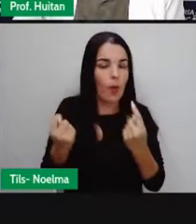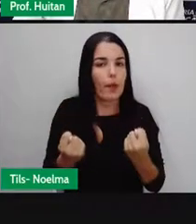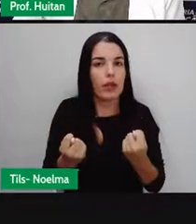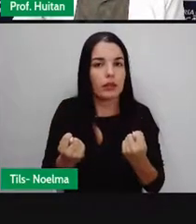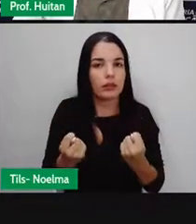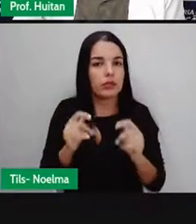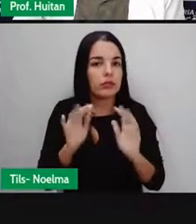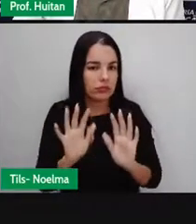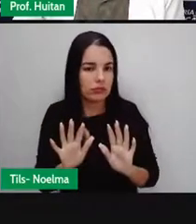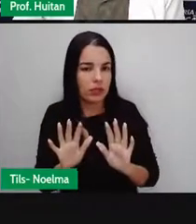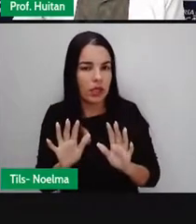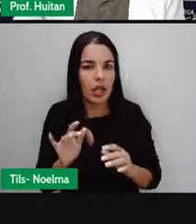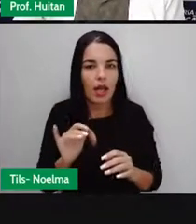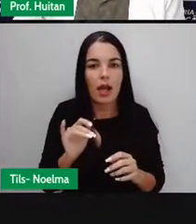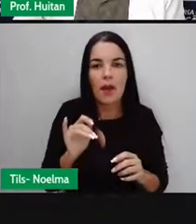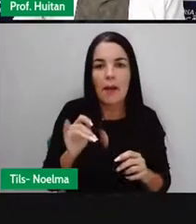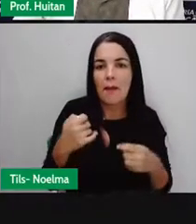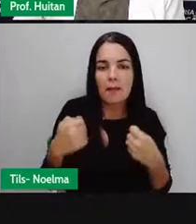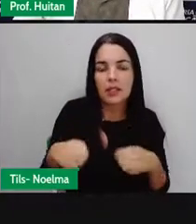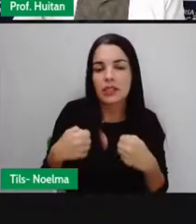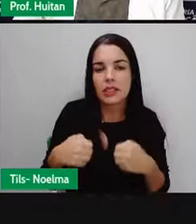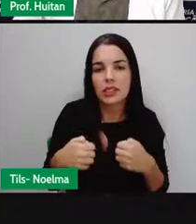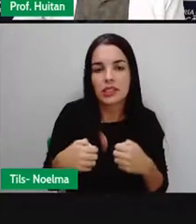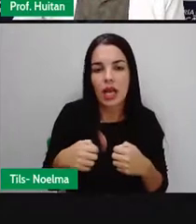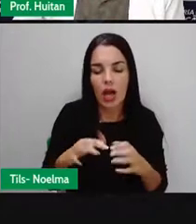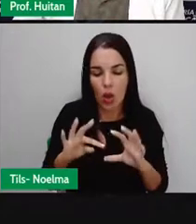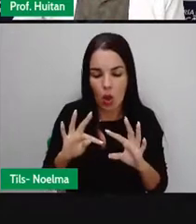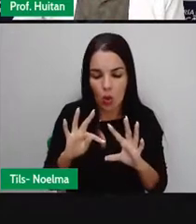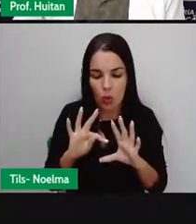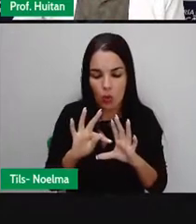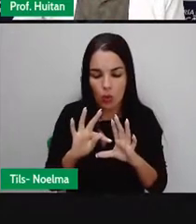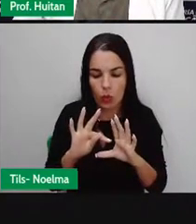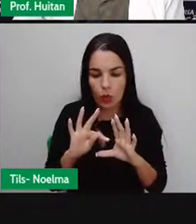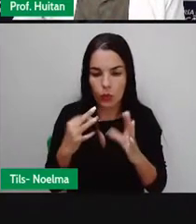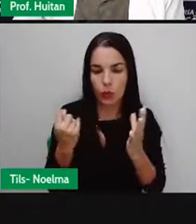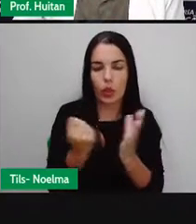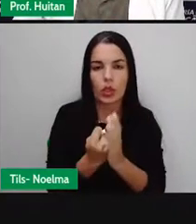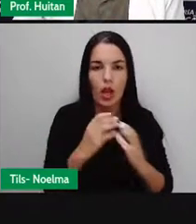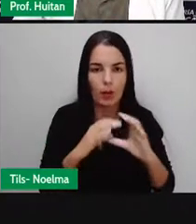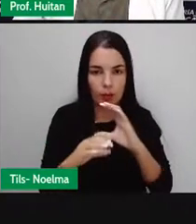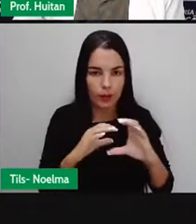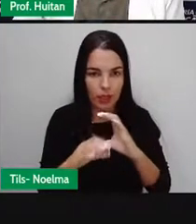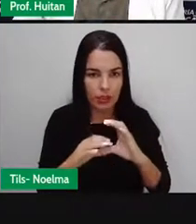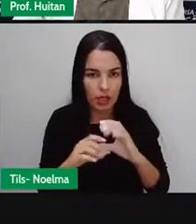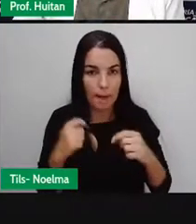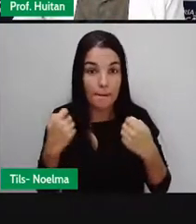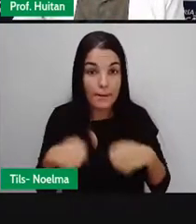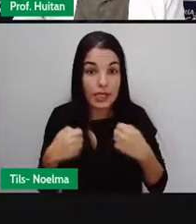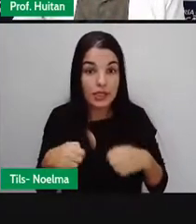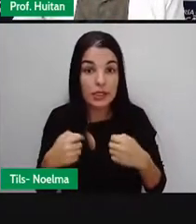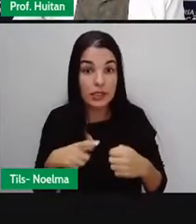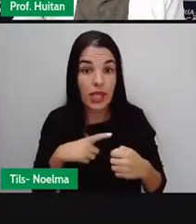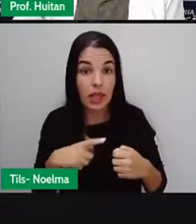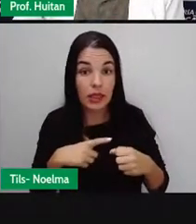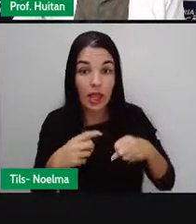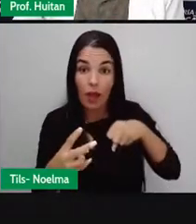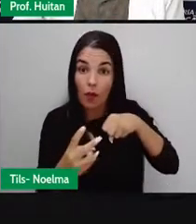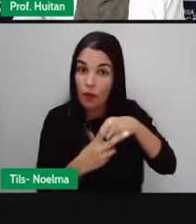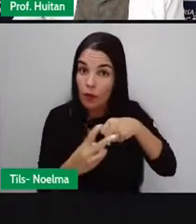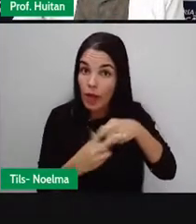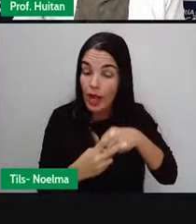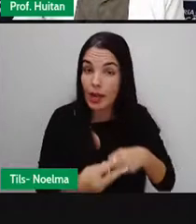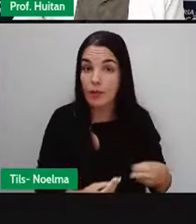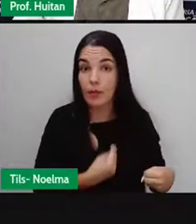não necessariamente precisa apresentar sentido completo. A presença do verbo ou locução verbal lhe caracteriza. Por